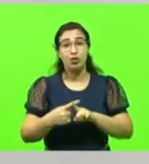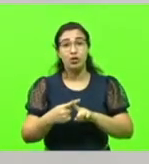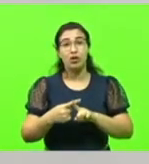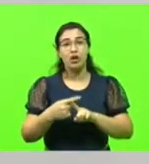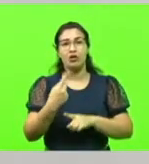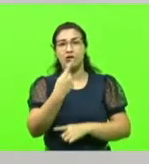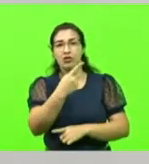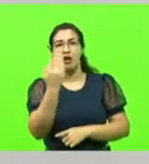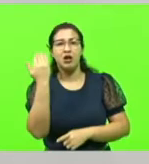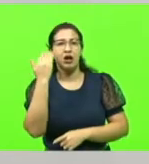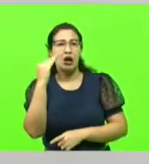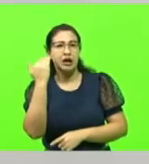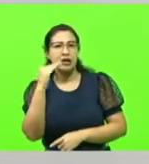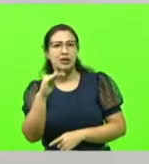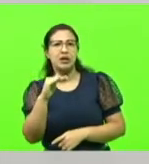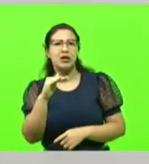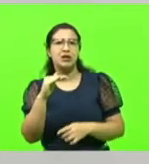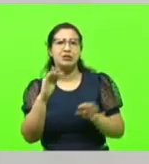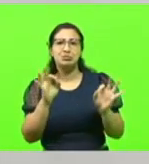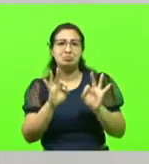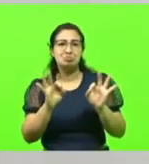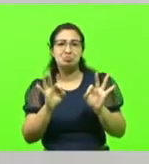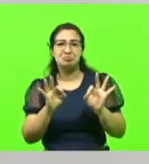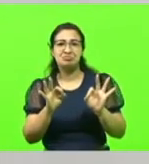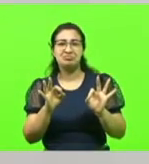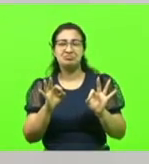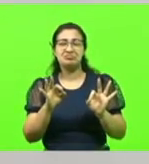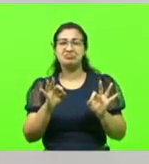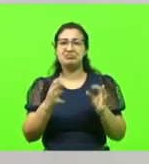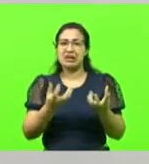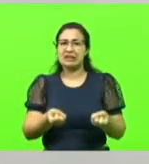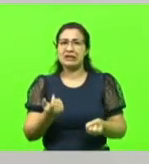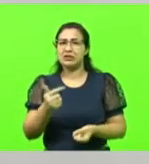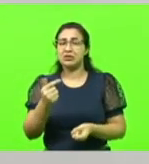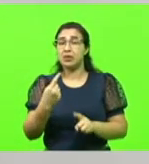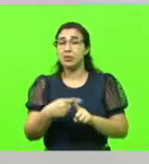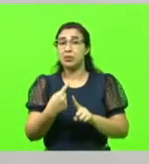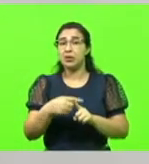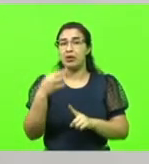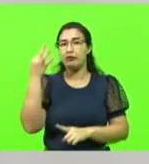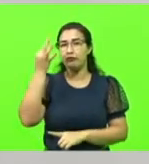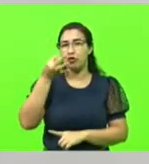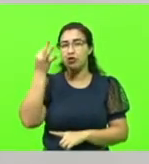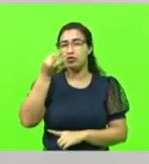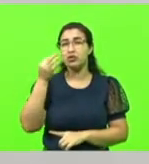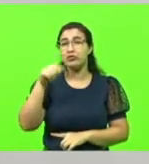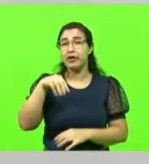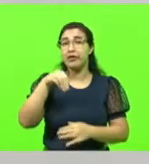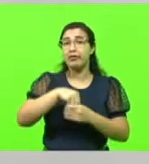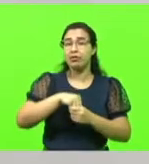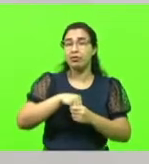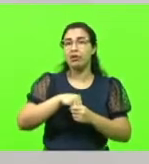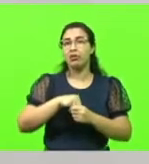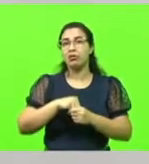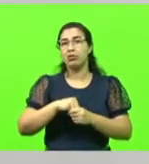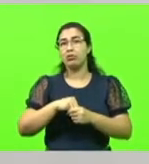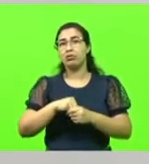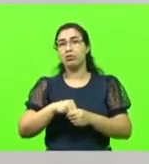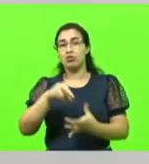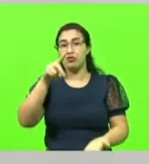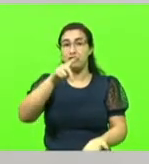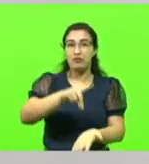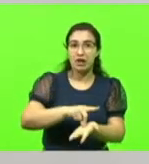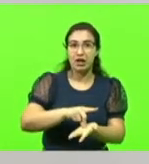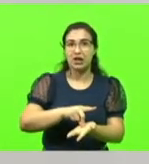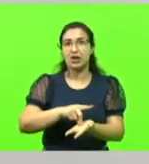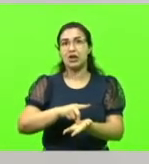entendimento, ser aquela verdade que ela aceita. Muitas vezes, embora na filosofia, nós sabemos que se prega que não existe uma verdade absoluta,